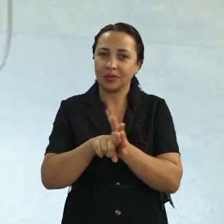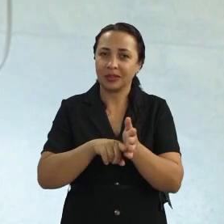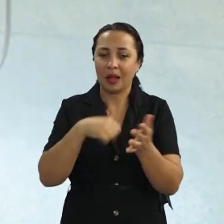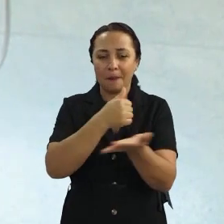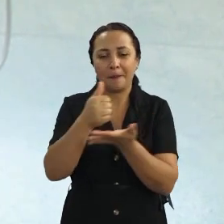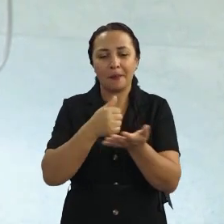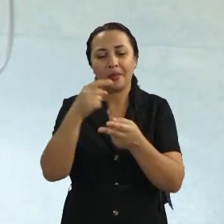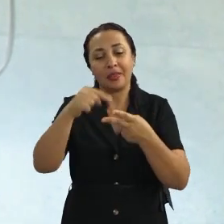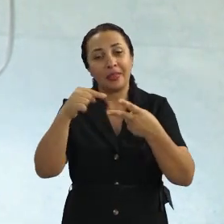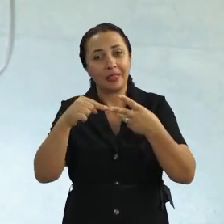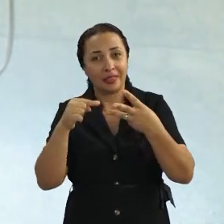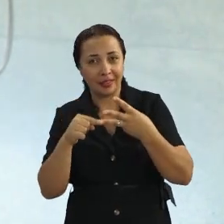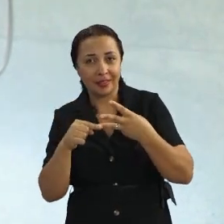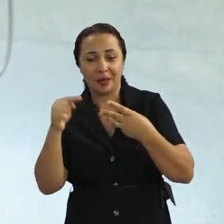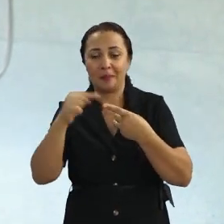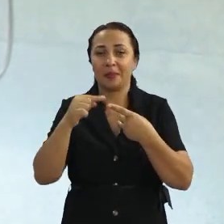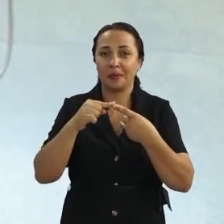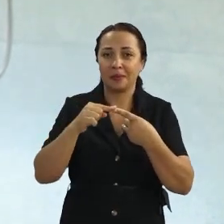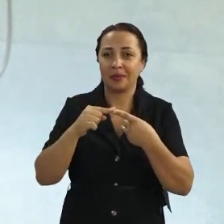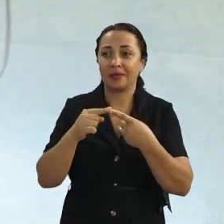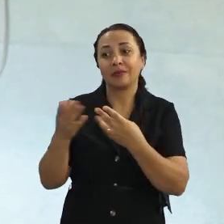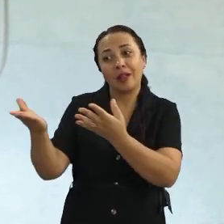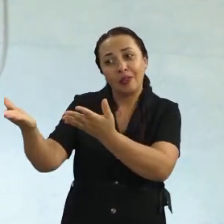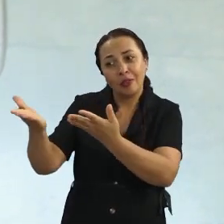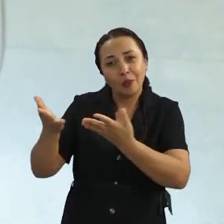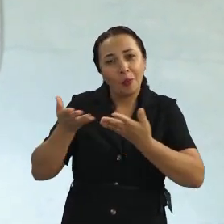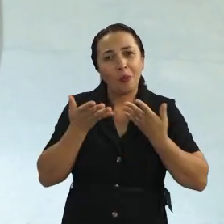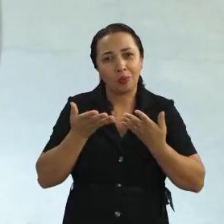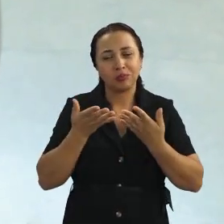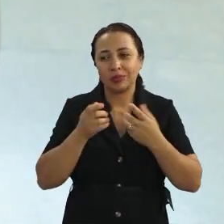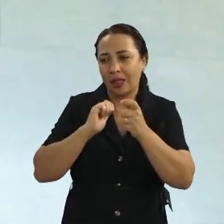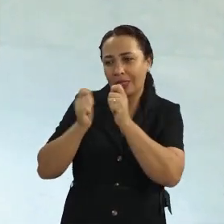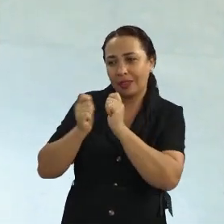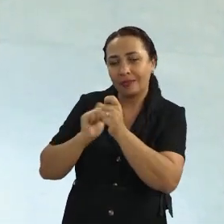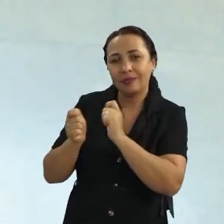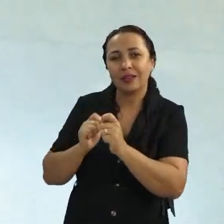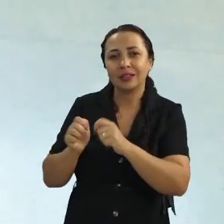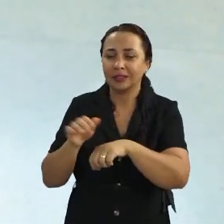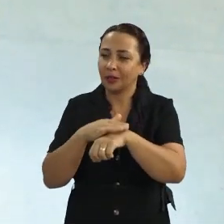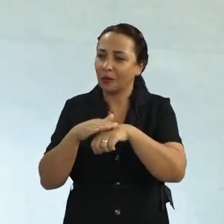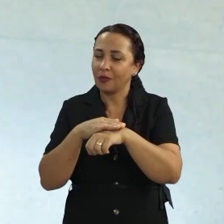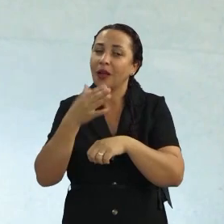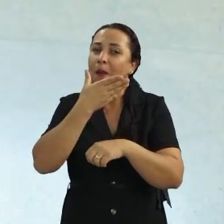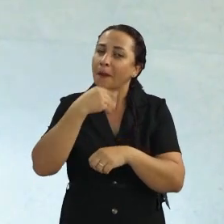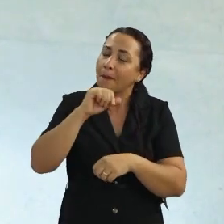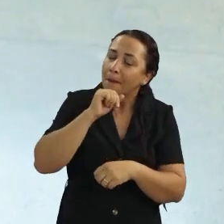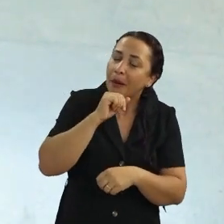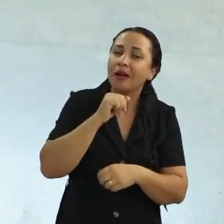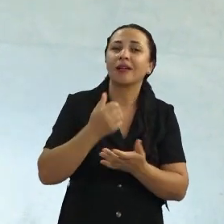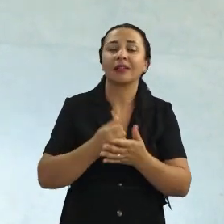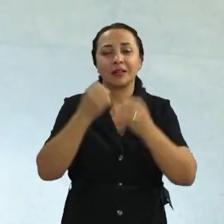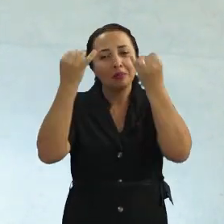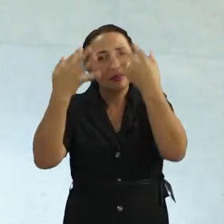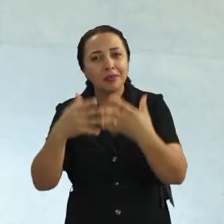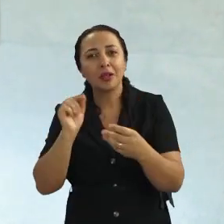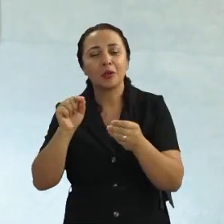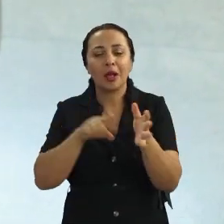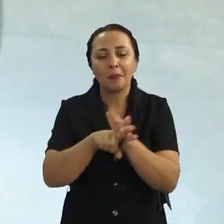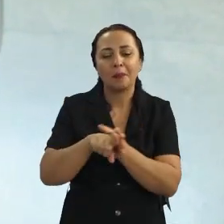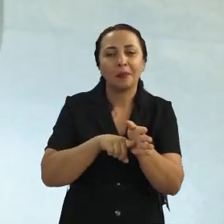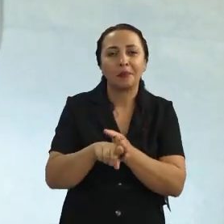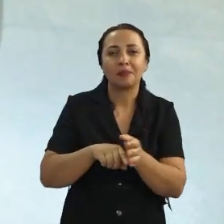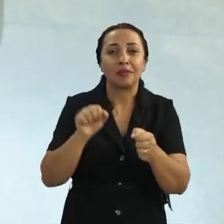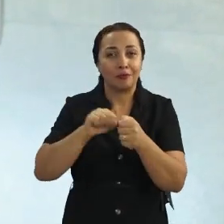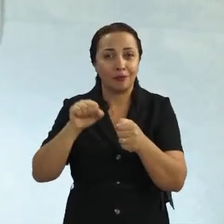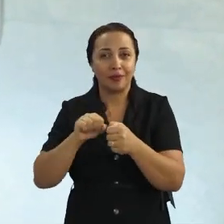pesquisa ela é baseada em três momentos tem o primeiro momento que na recepção quando a gente faz a acolhida com elas conversa com os pais explicam do que se trata